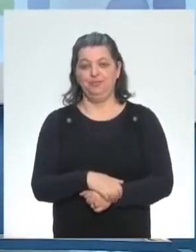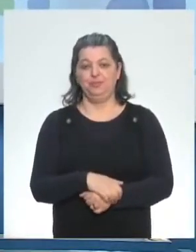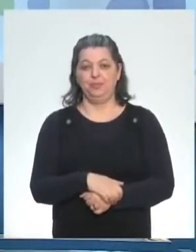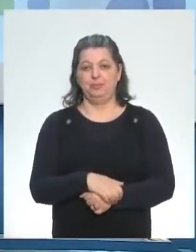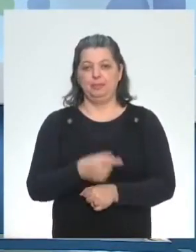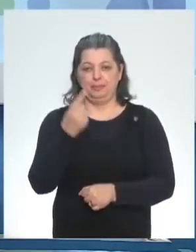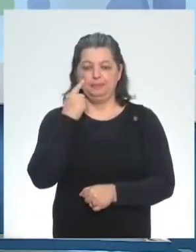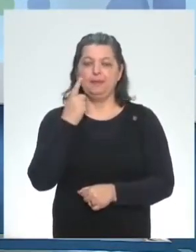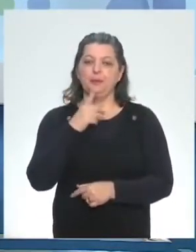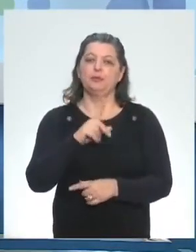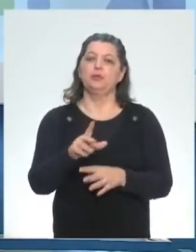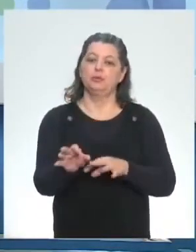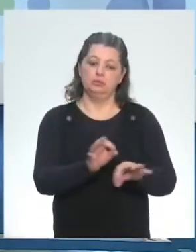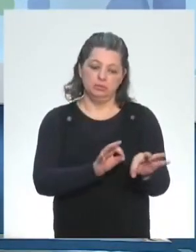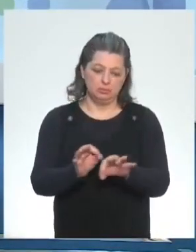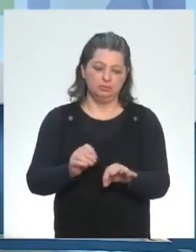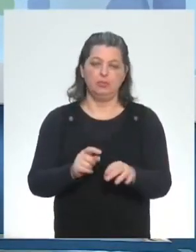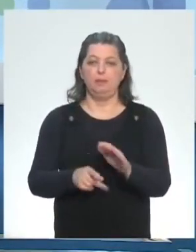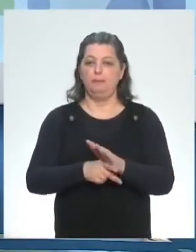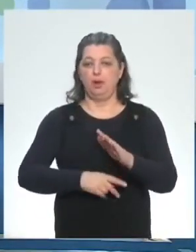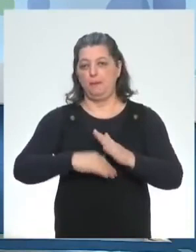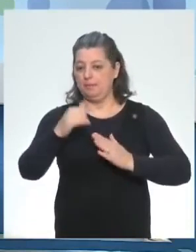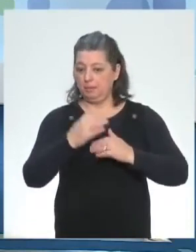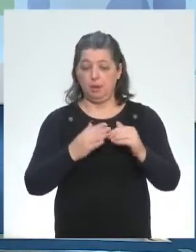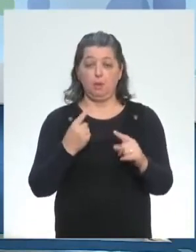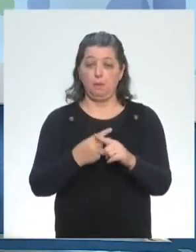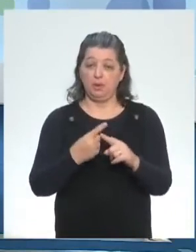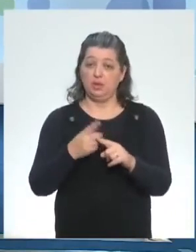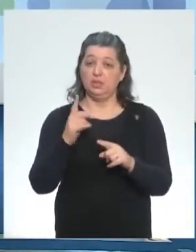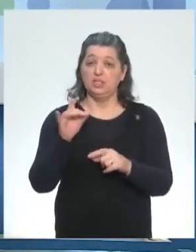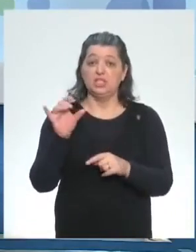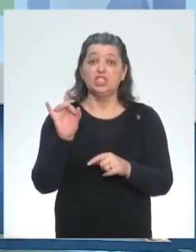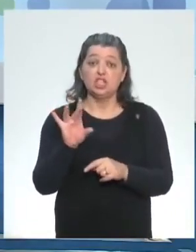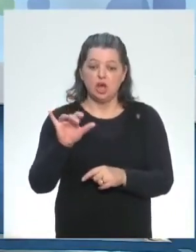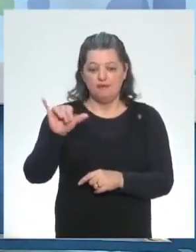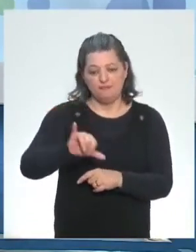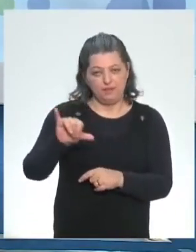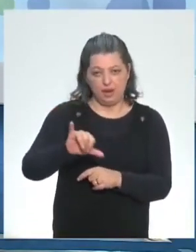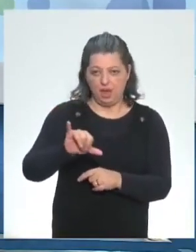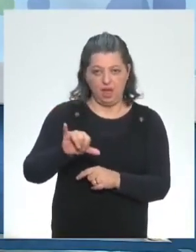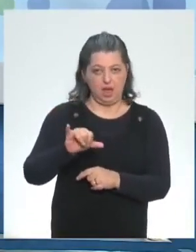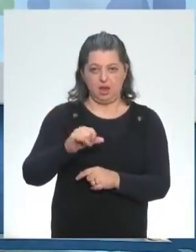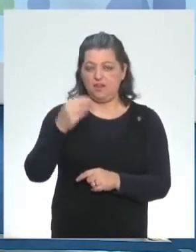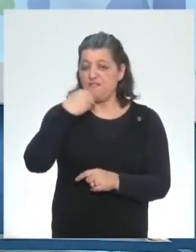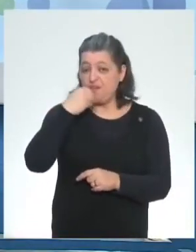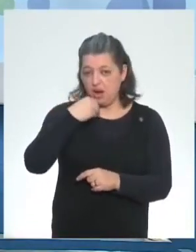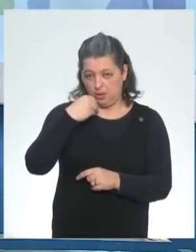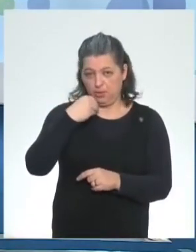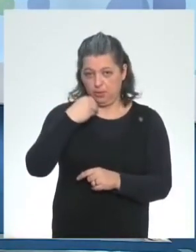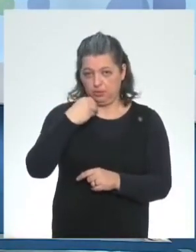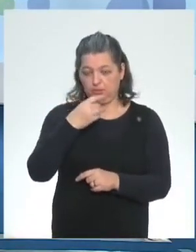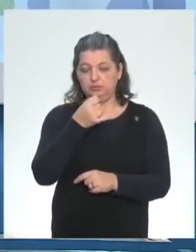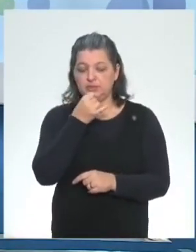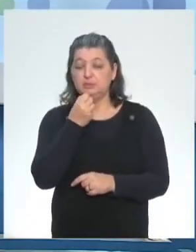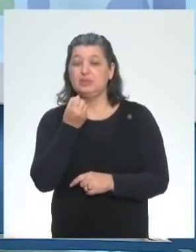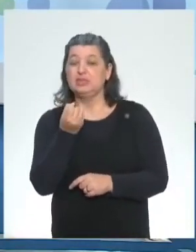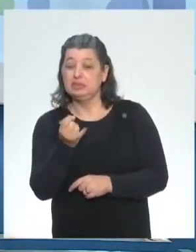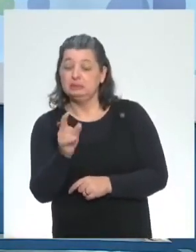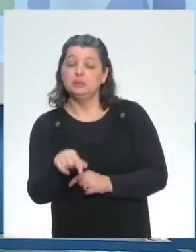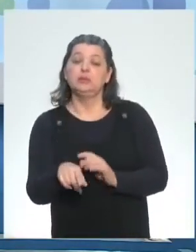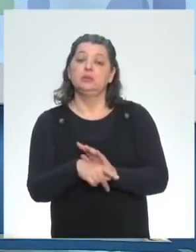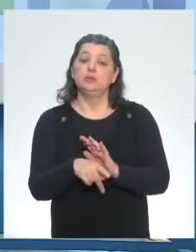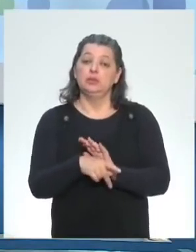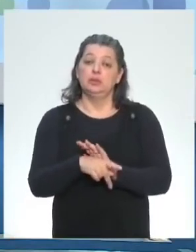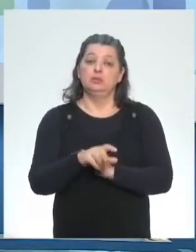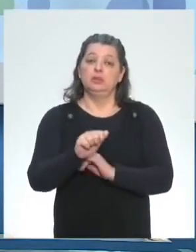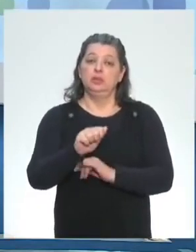Gente, eu estou mexendo isso com a mão porque é vinagre. Tá? Se fosse um ácido mais forte, por exemplo, o ácido clorídrico, que a